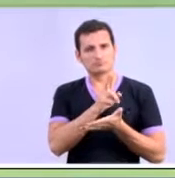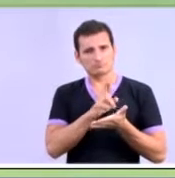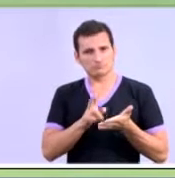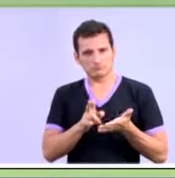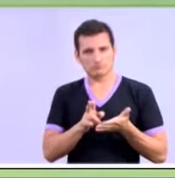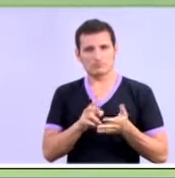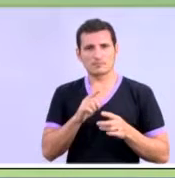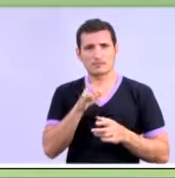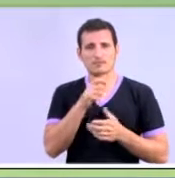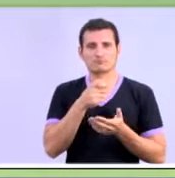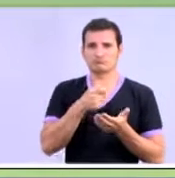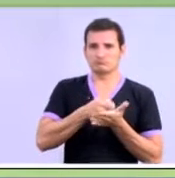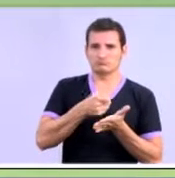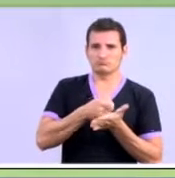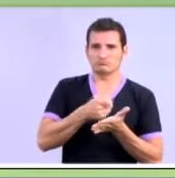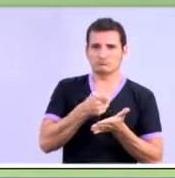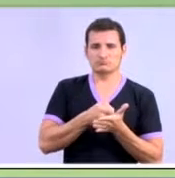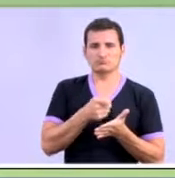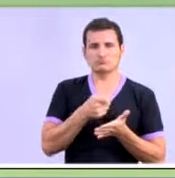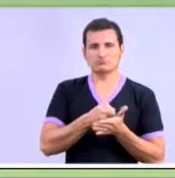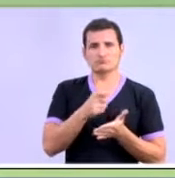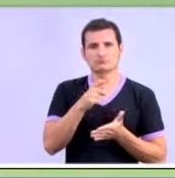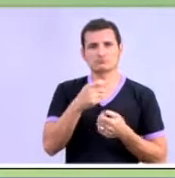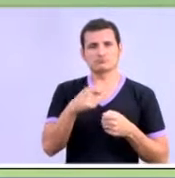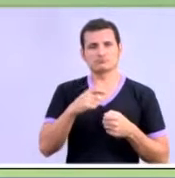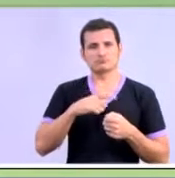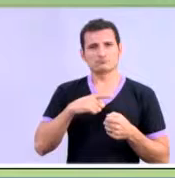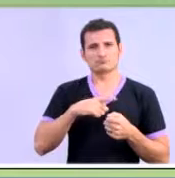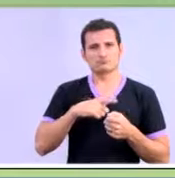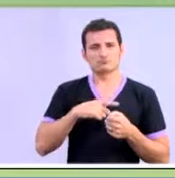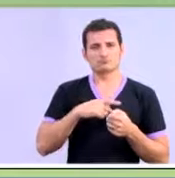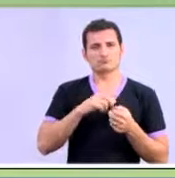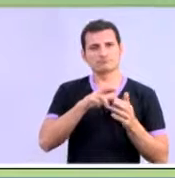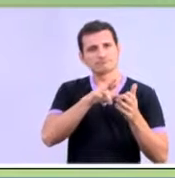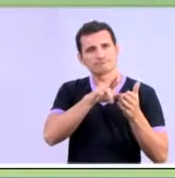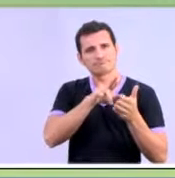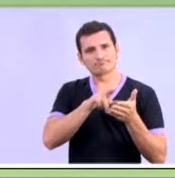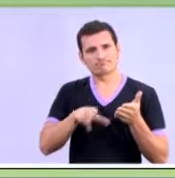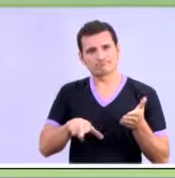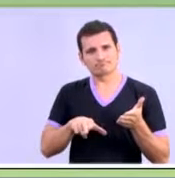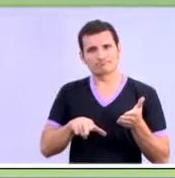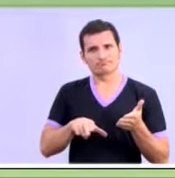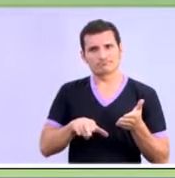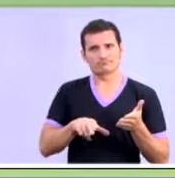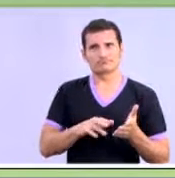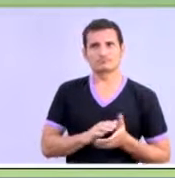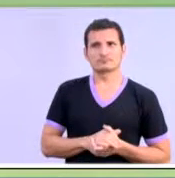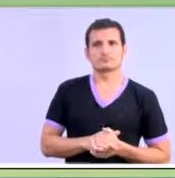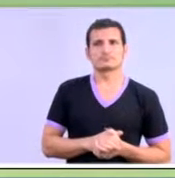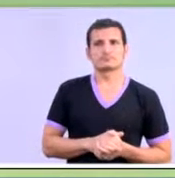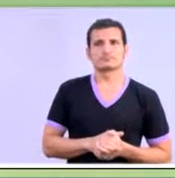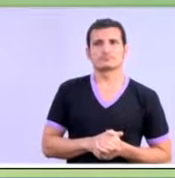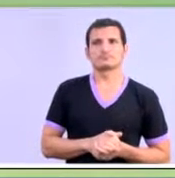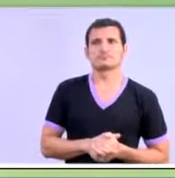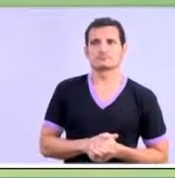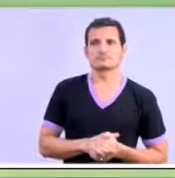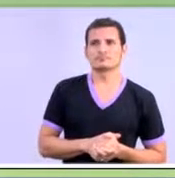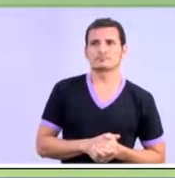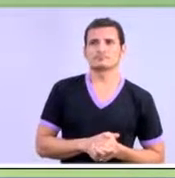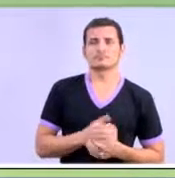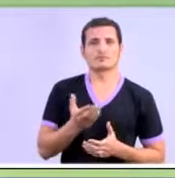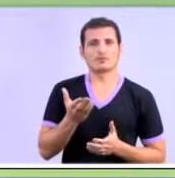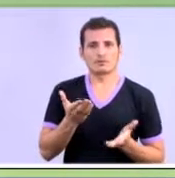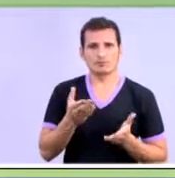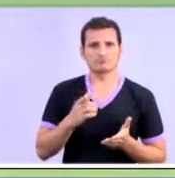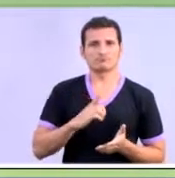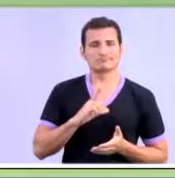eles obrigatoriamente têm que ter assinaturas diferentes. Opa, legal, legal. Agora nós temos um outro